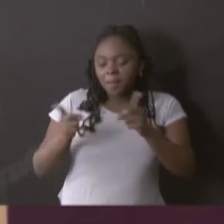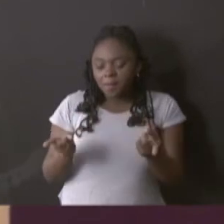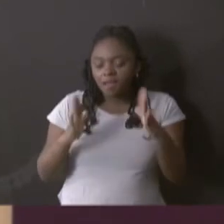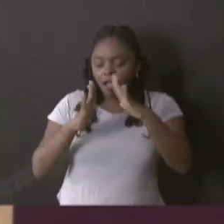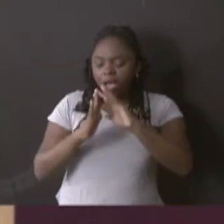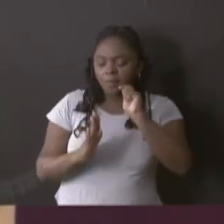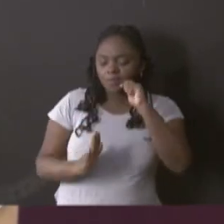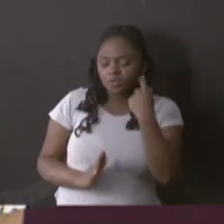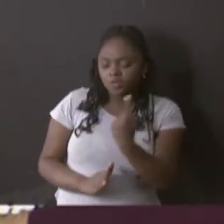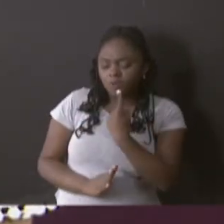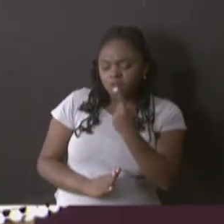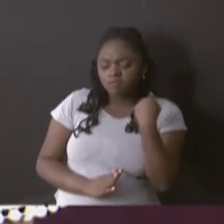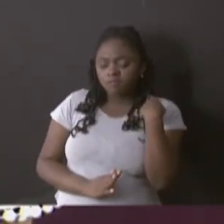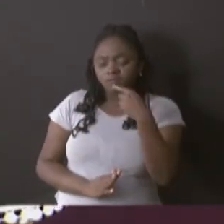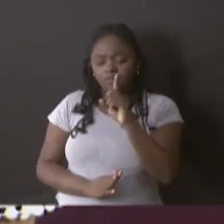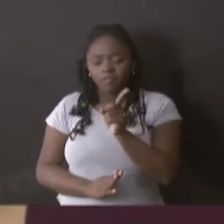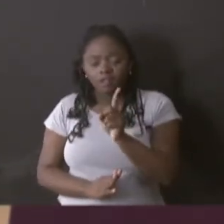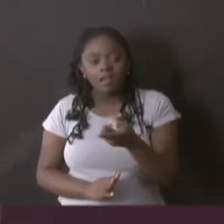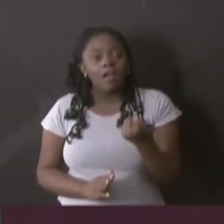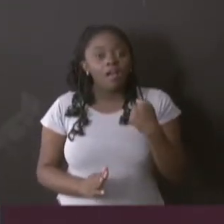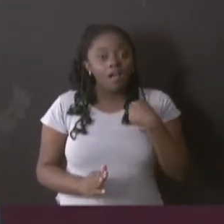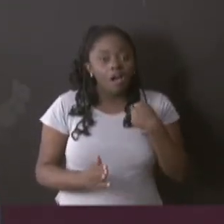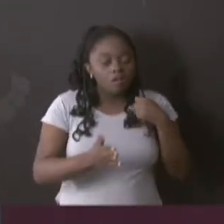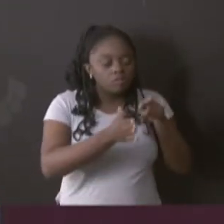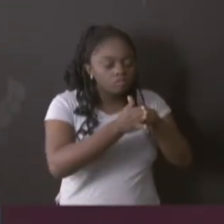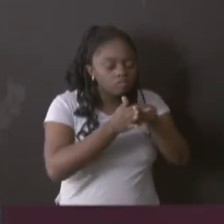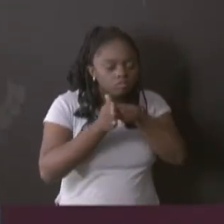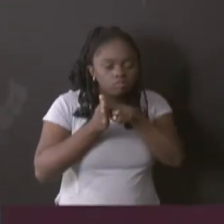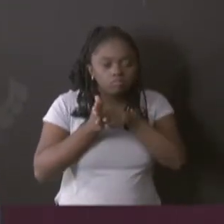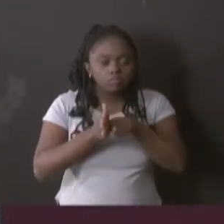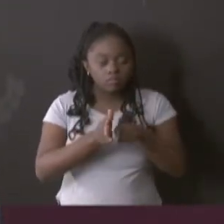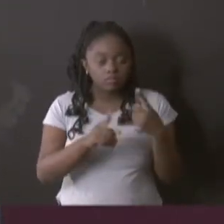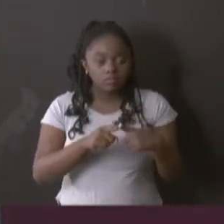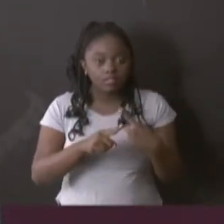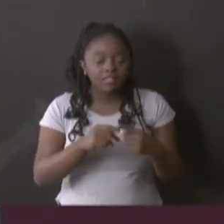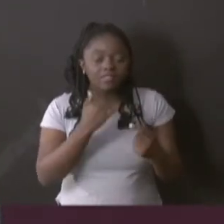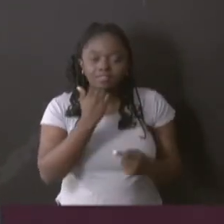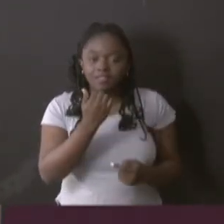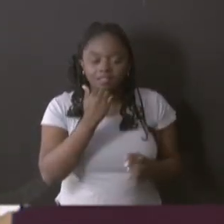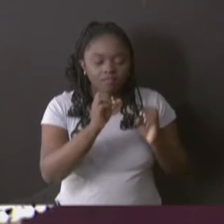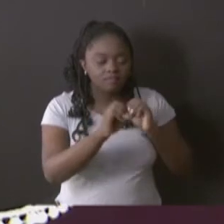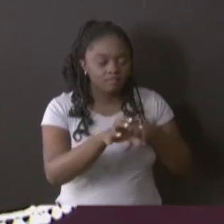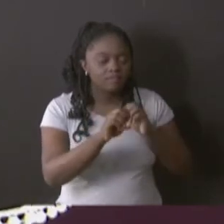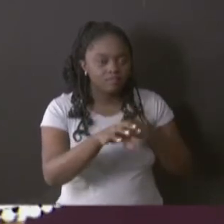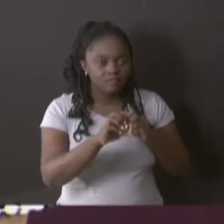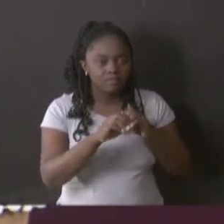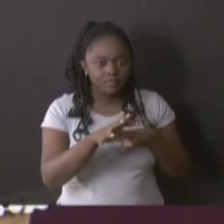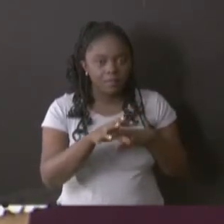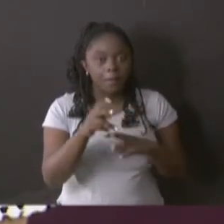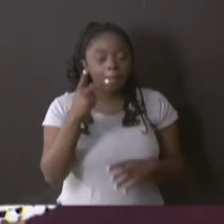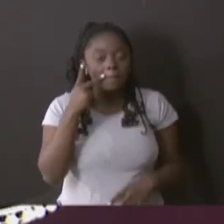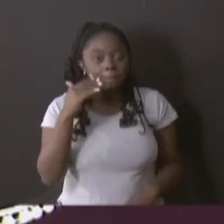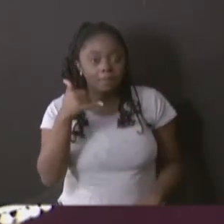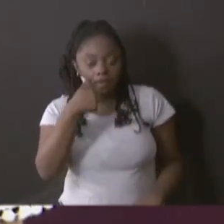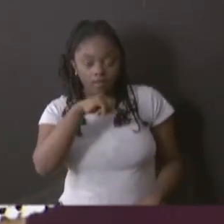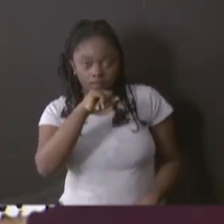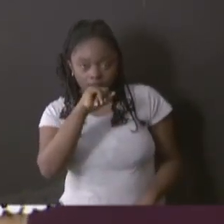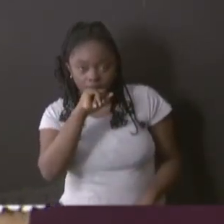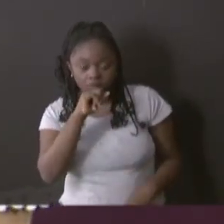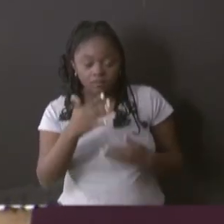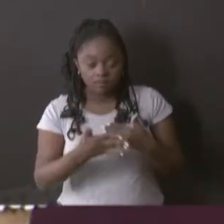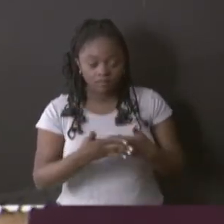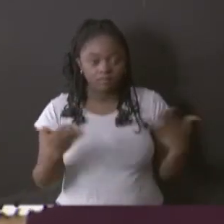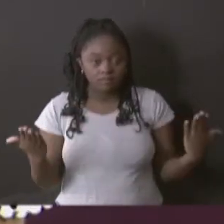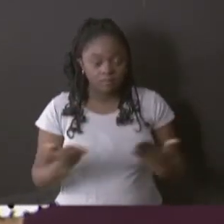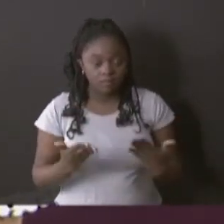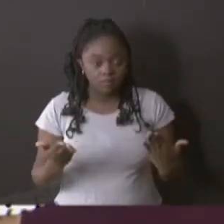a investigar, quando você vai ver, porque nunca foi ensinada. Muitos pais ainda hoje escondem os filhos porque